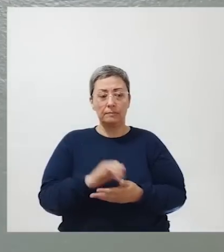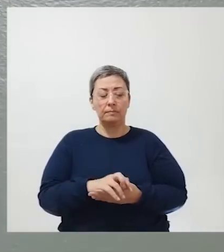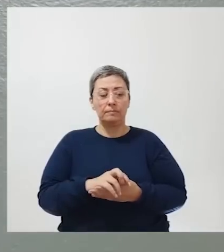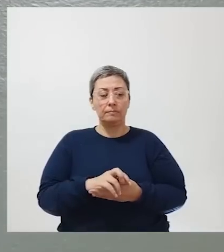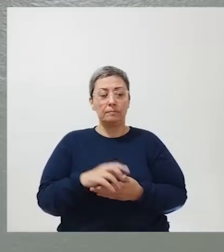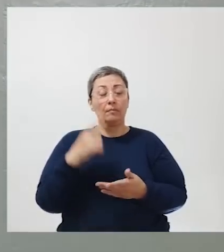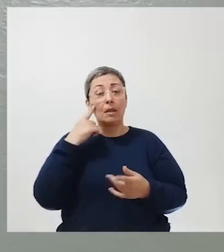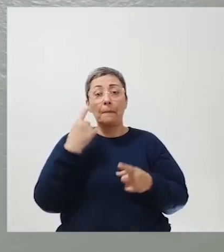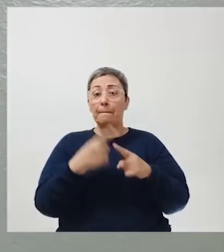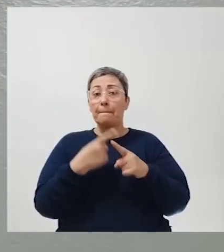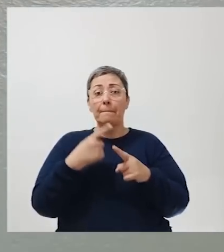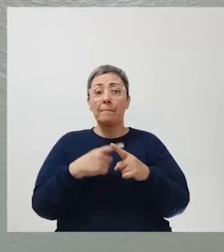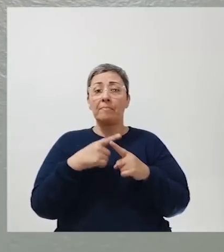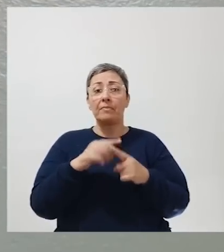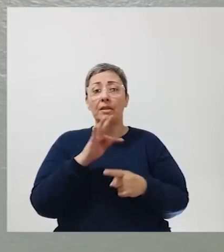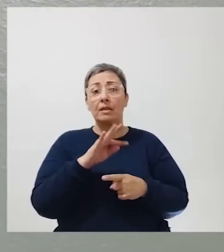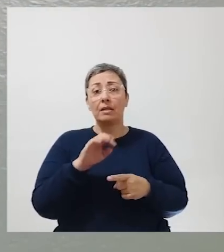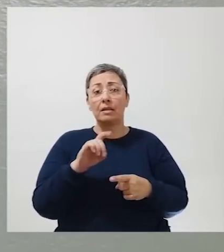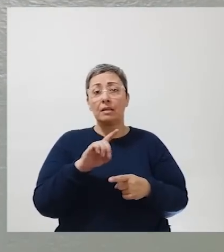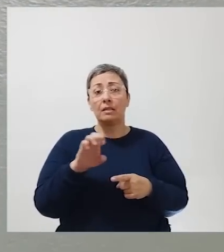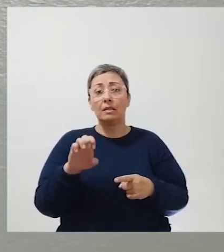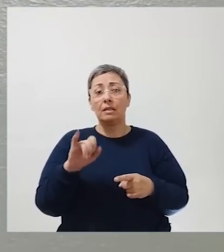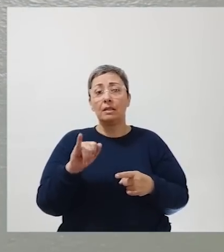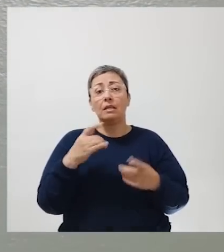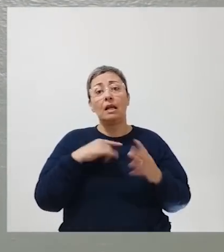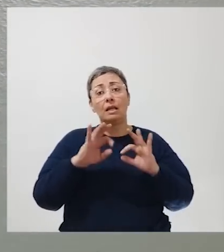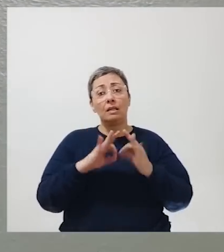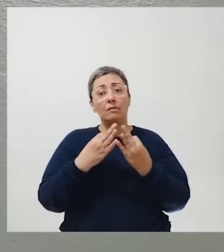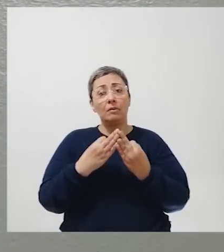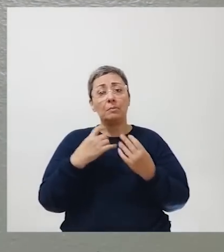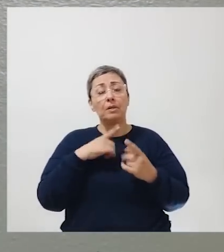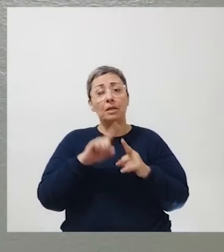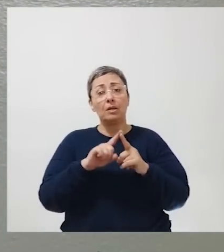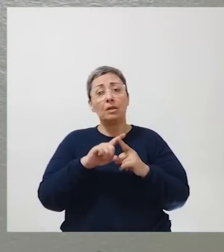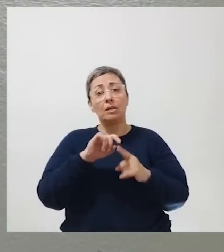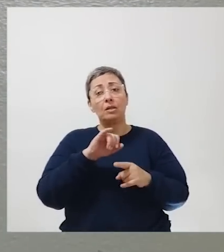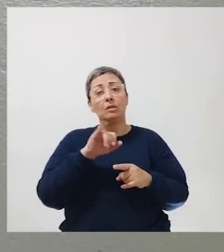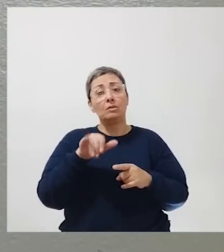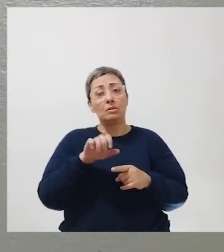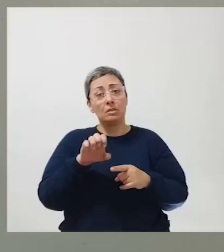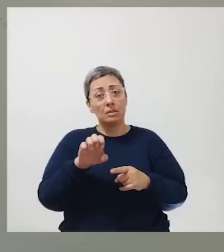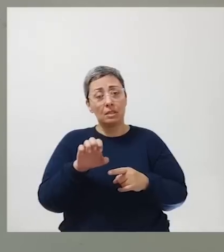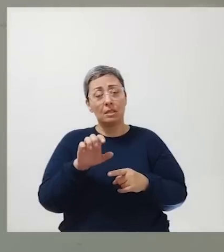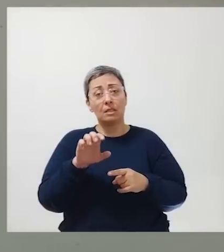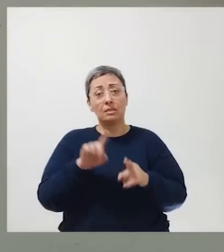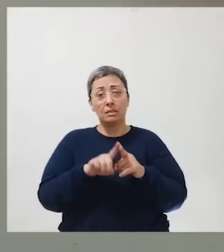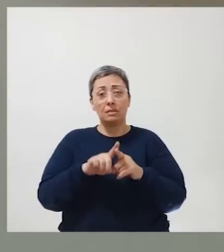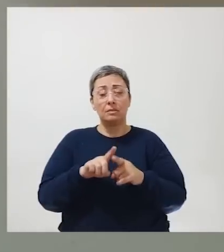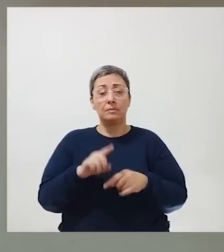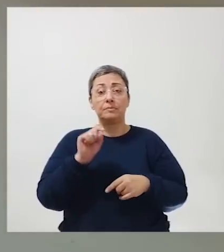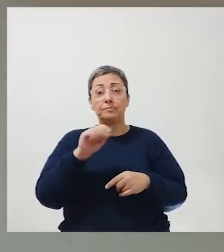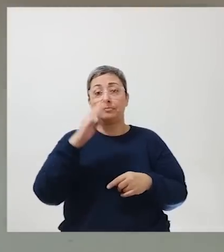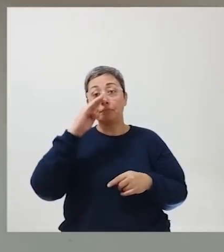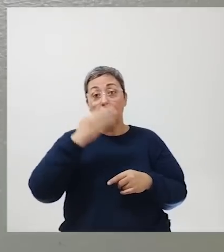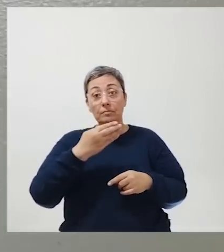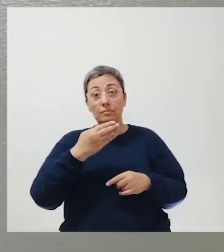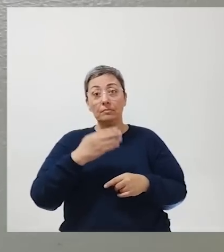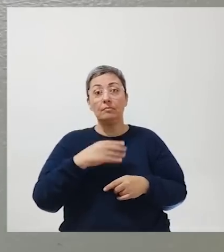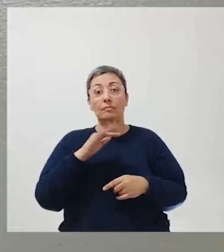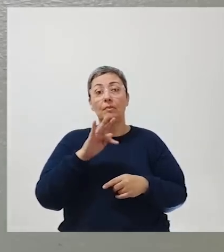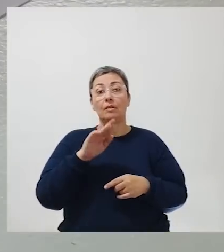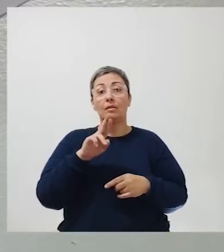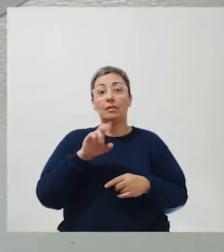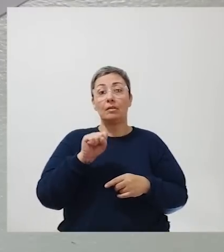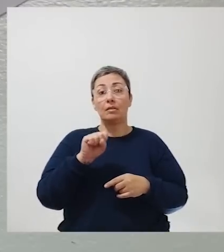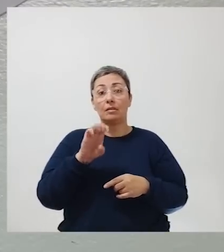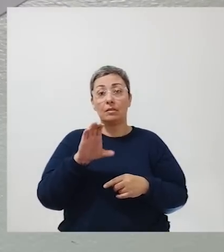De... É porque o Ted é da nossa família e o José também. Entendi. Agora vamos ver Fusca, vai.